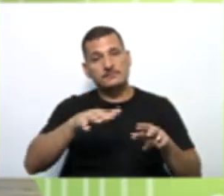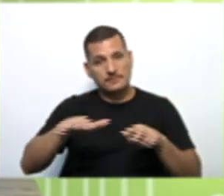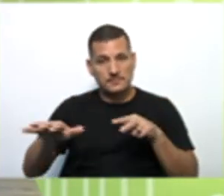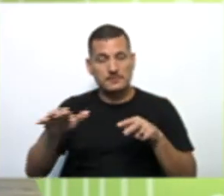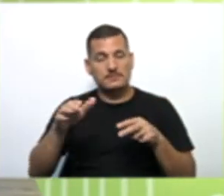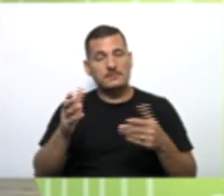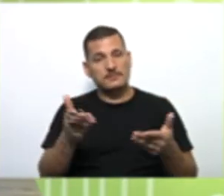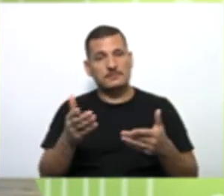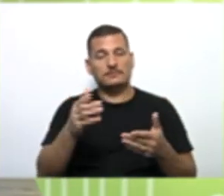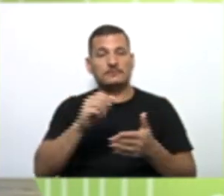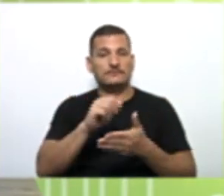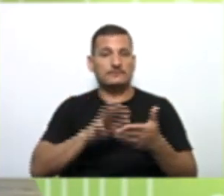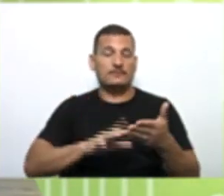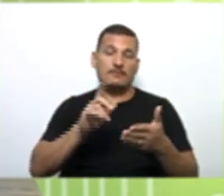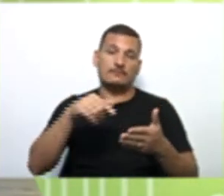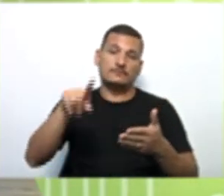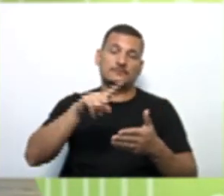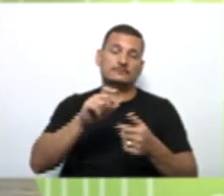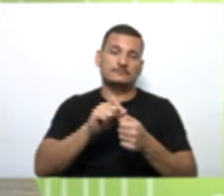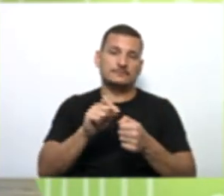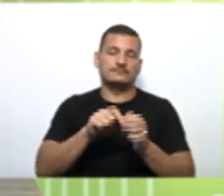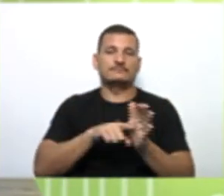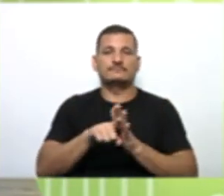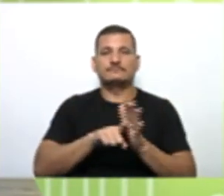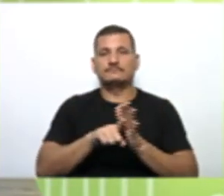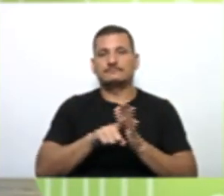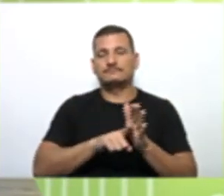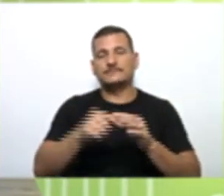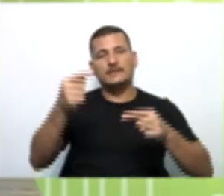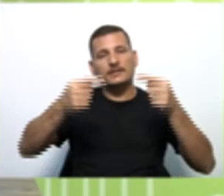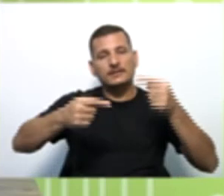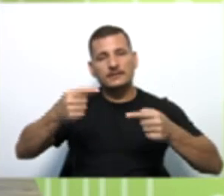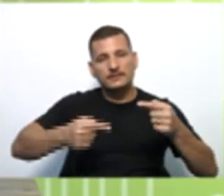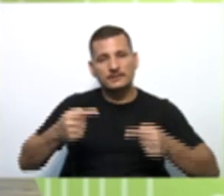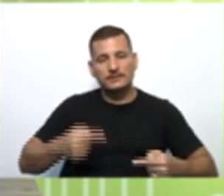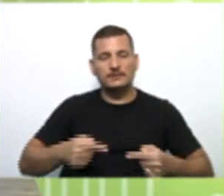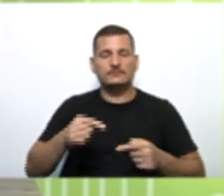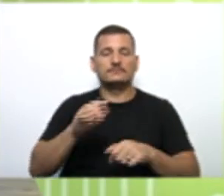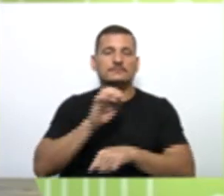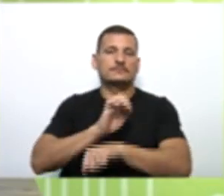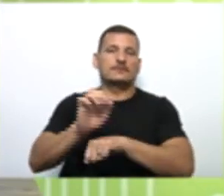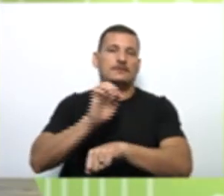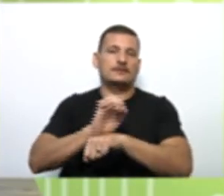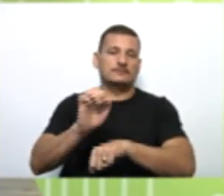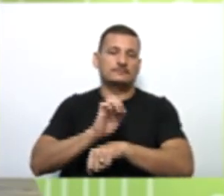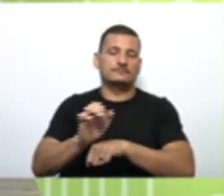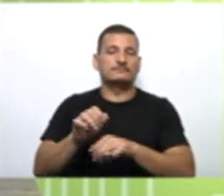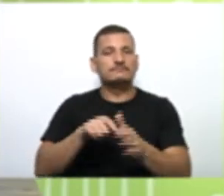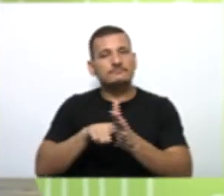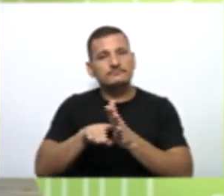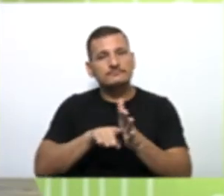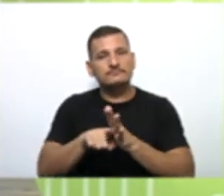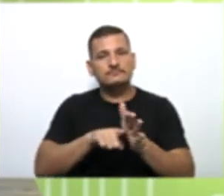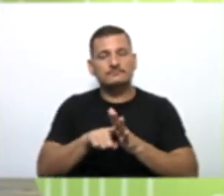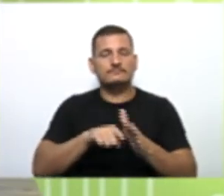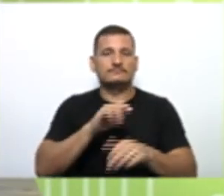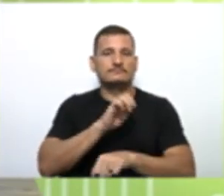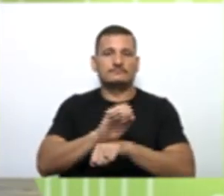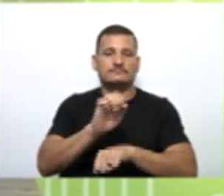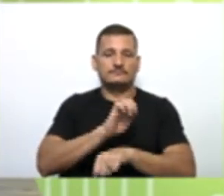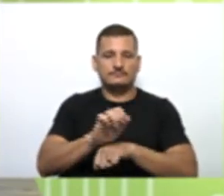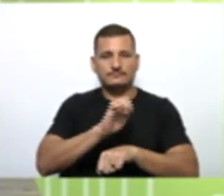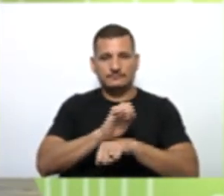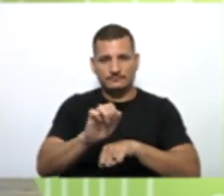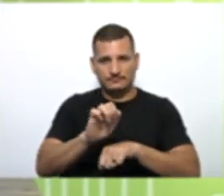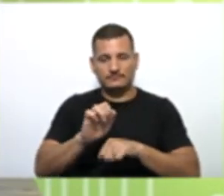aplicarem um questionário, vocês vão fazer uma pesquisa sobre o estágio. vão pesquisar a respeito do estágio e,